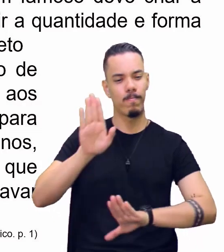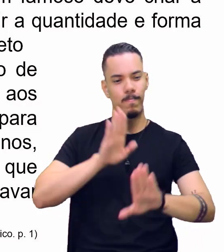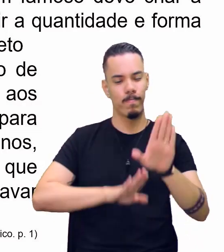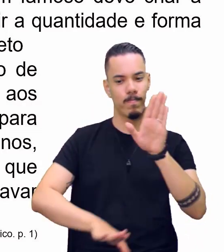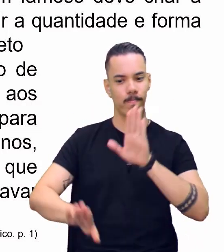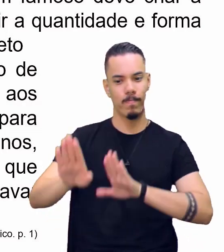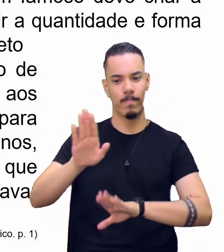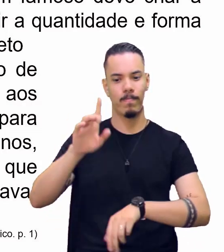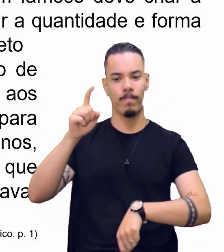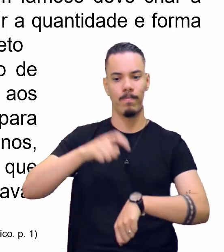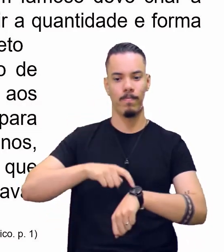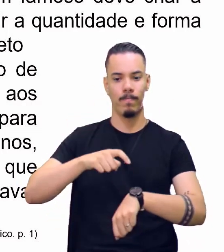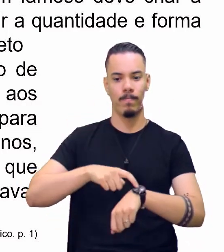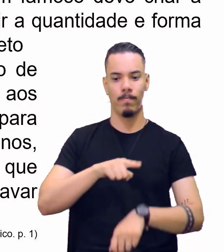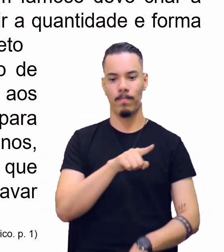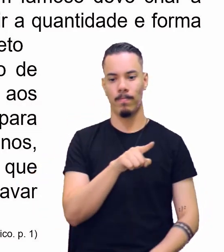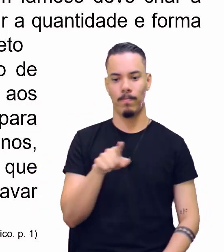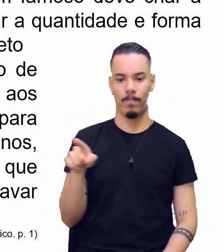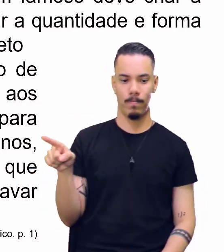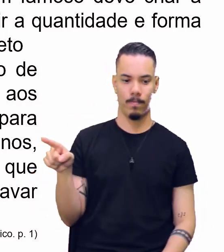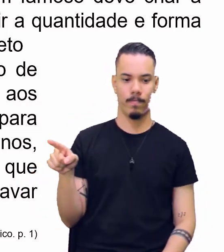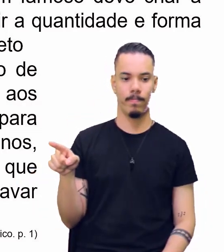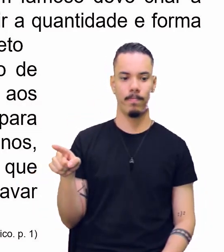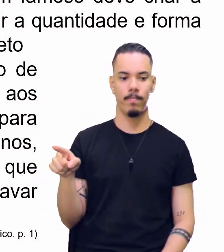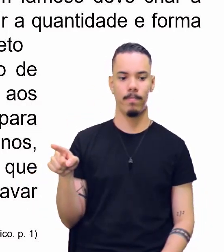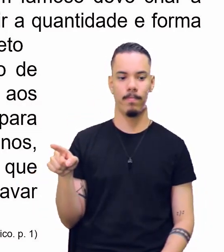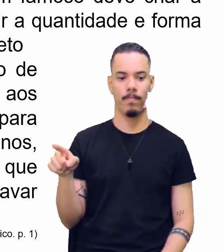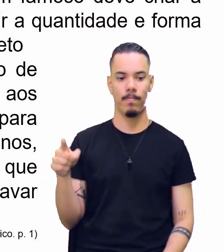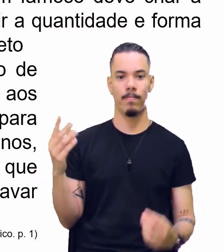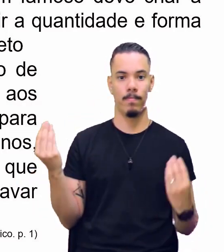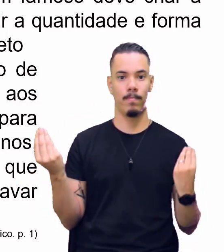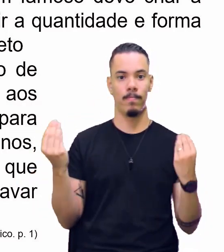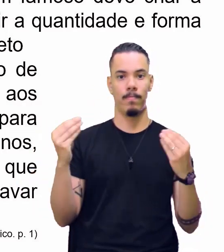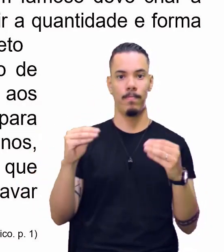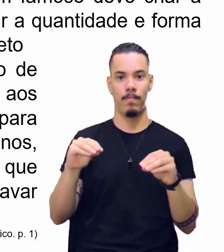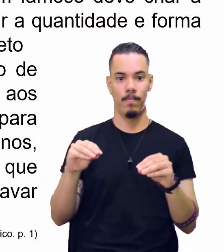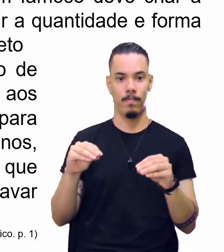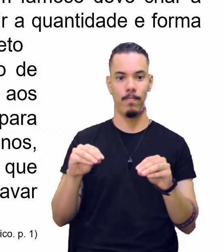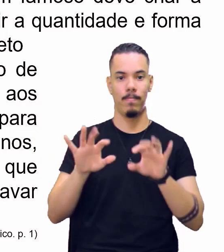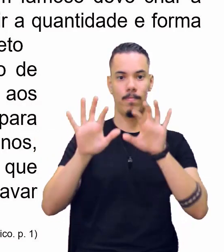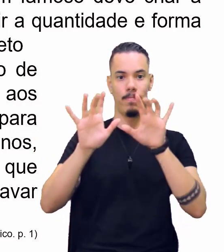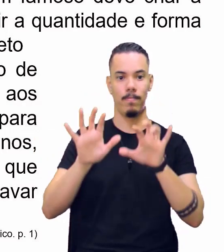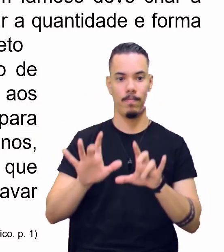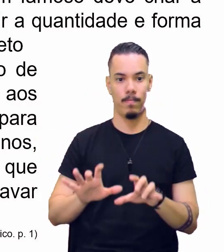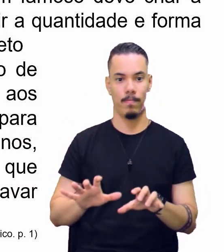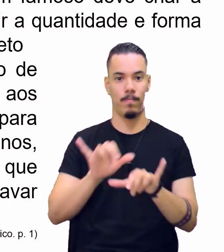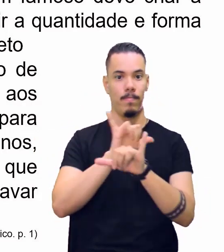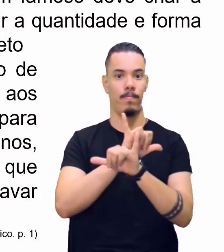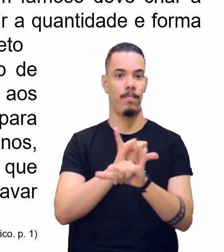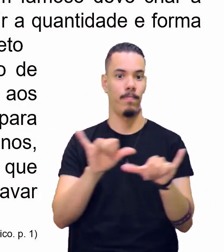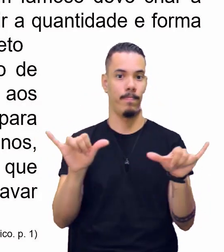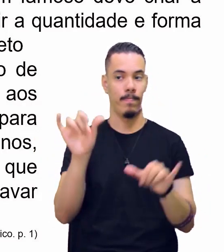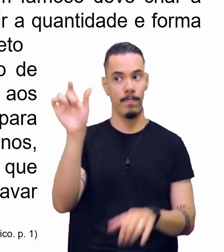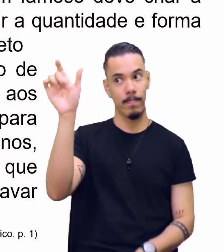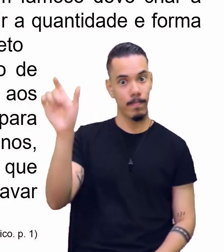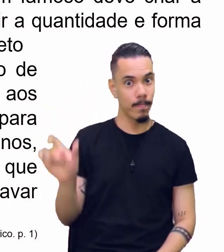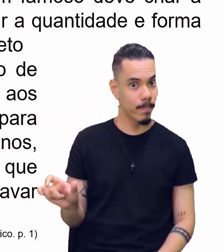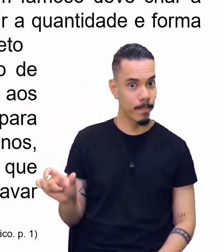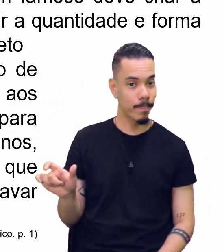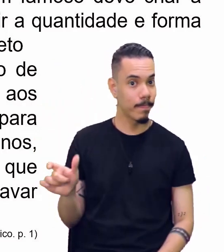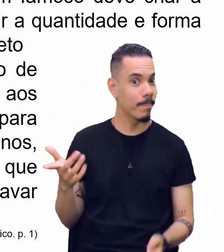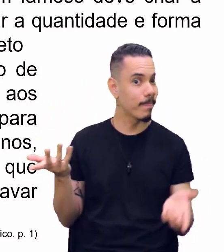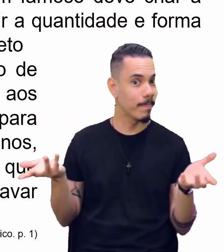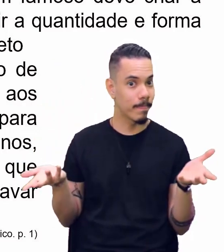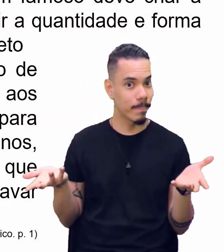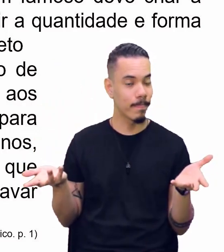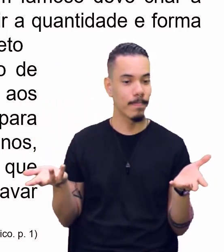cuidado na hora que você vai passar uma mensagem para alguém? Hein, amadinho?